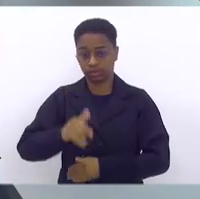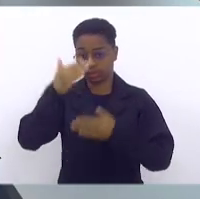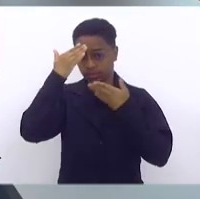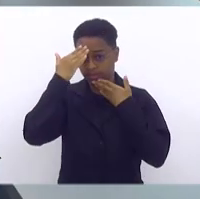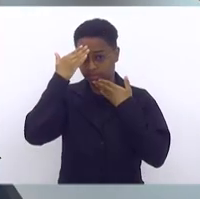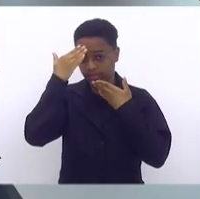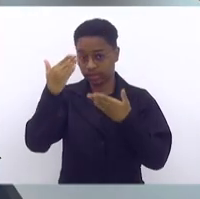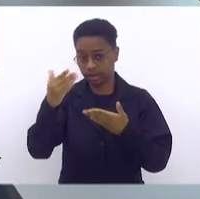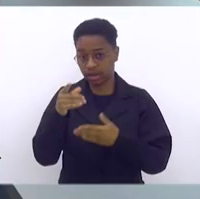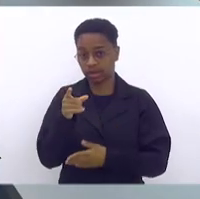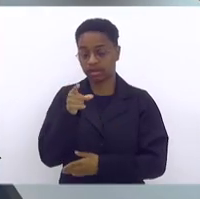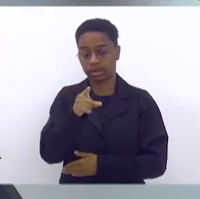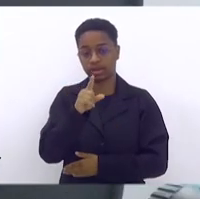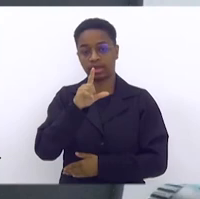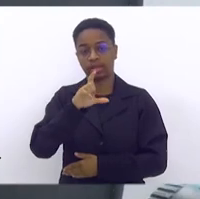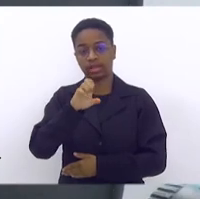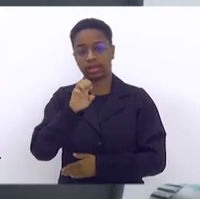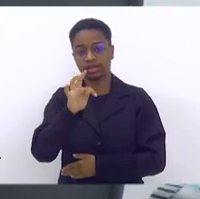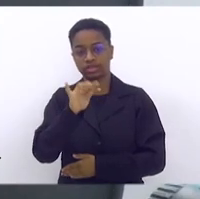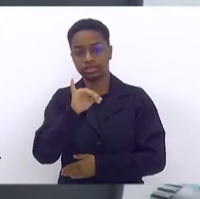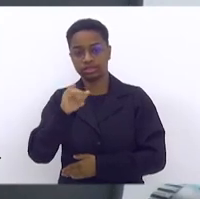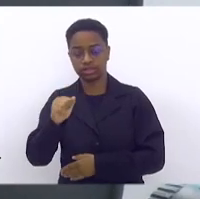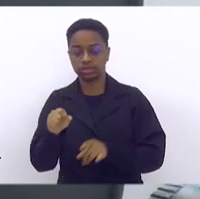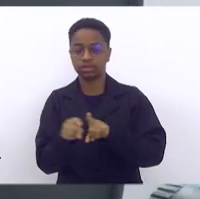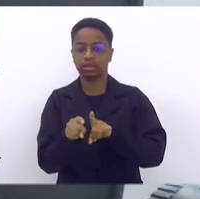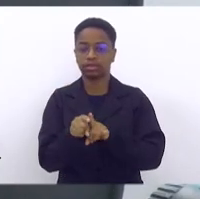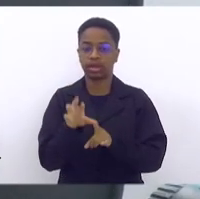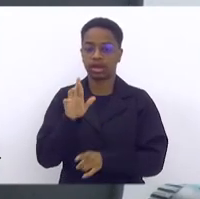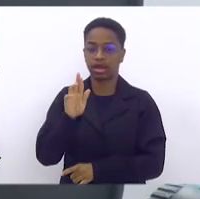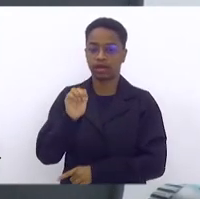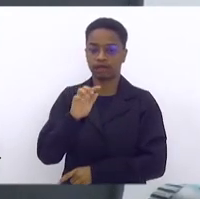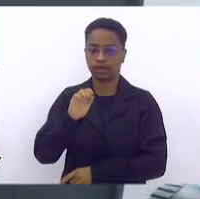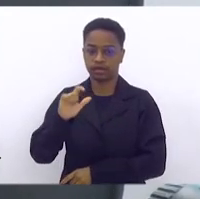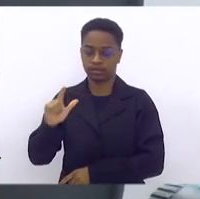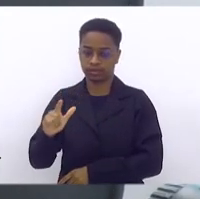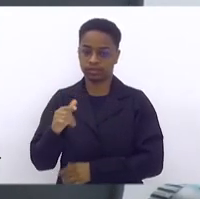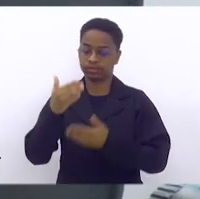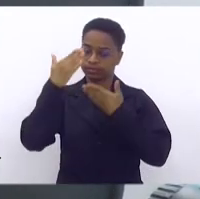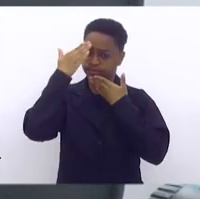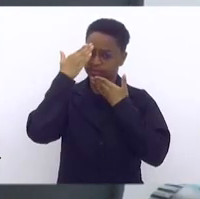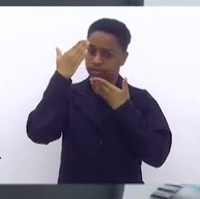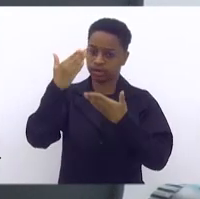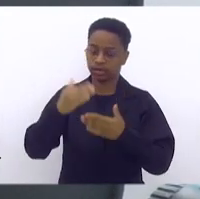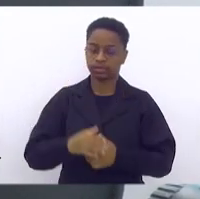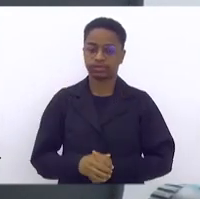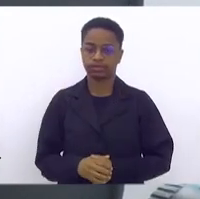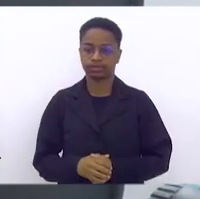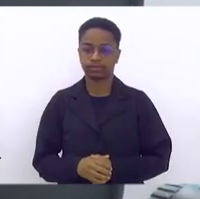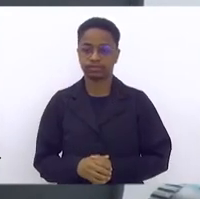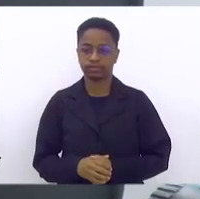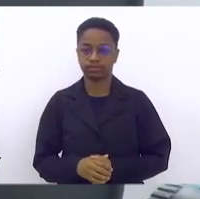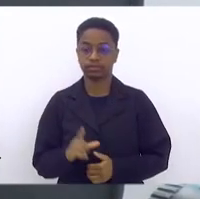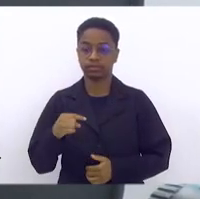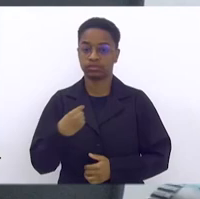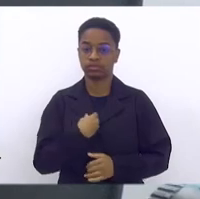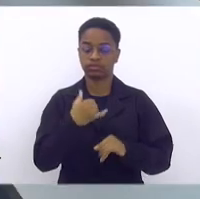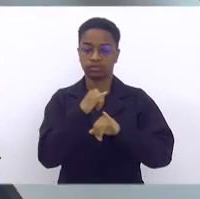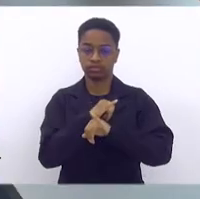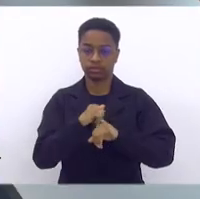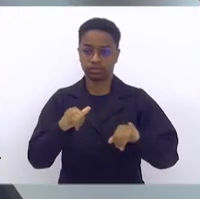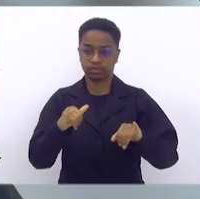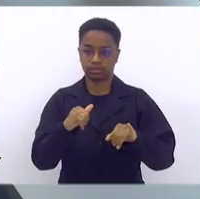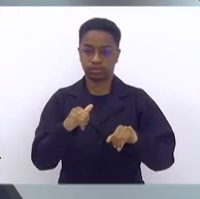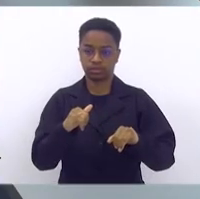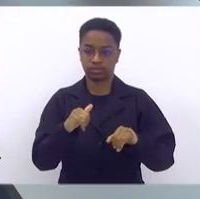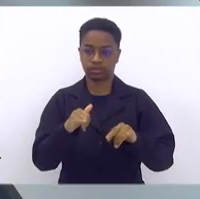muitíssimo obrigada, doutora Letícia, muitíssimo obrigada, doutor Rafael. E a gente declara, indago